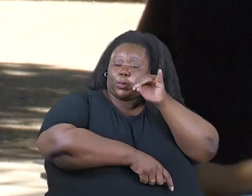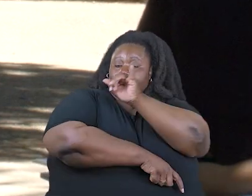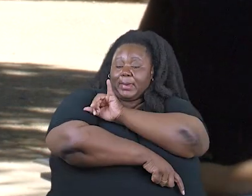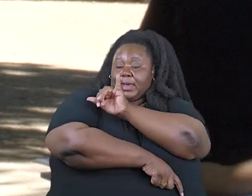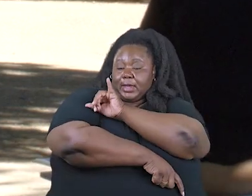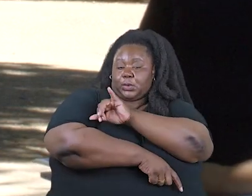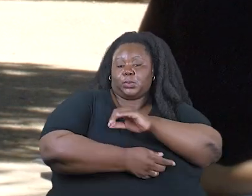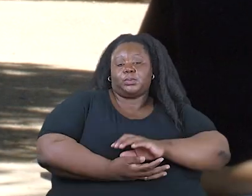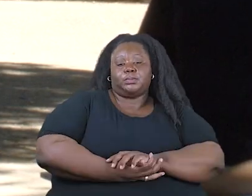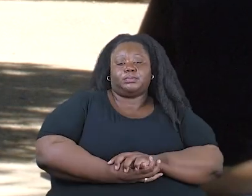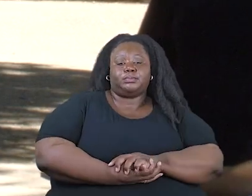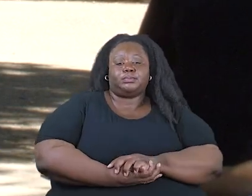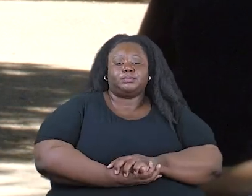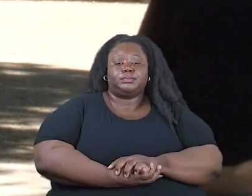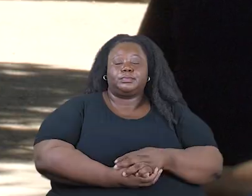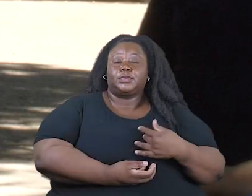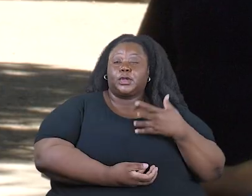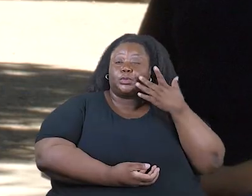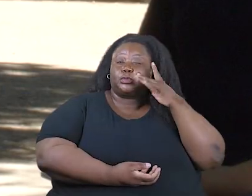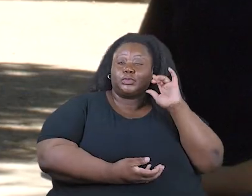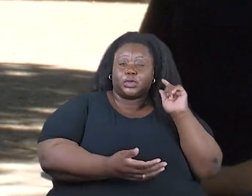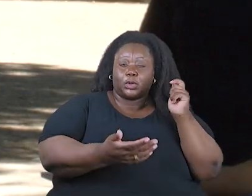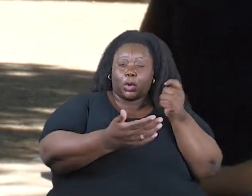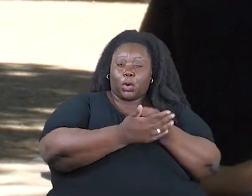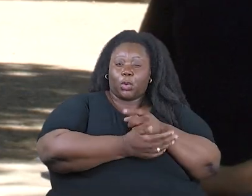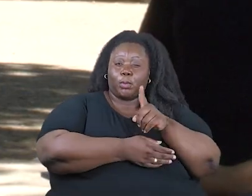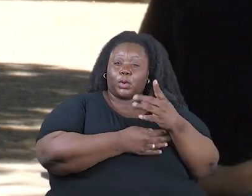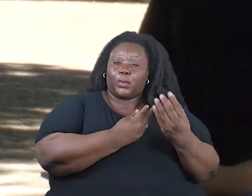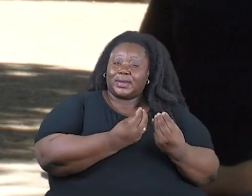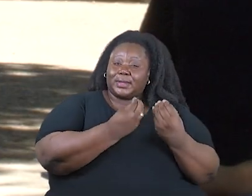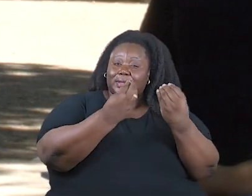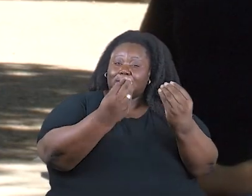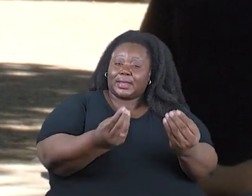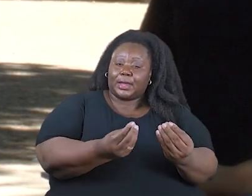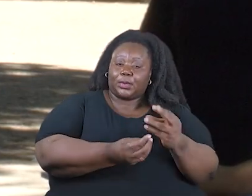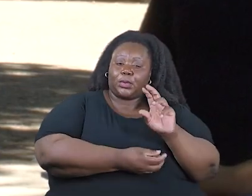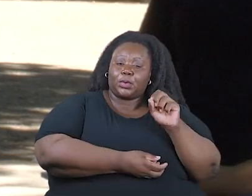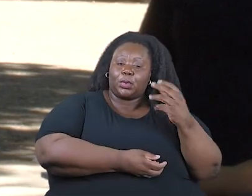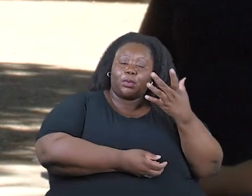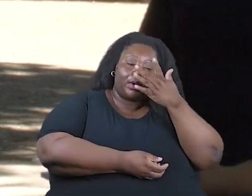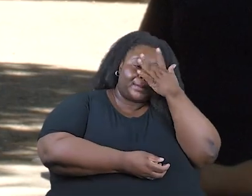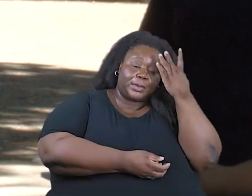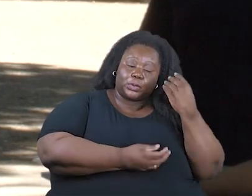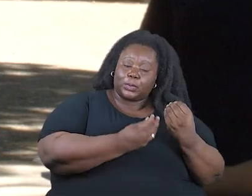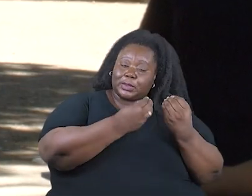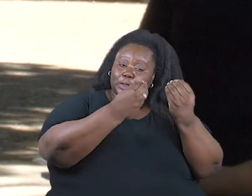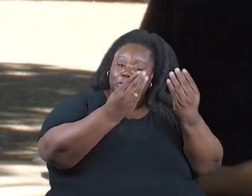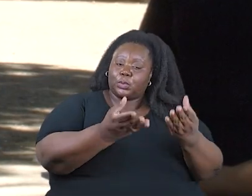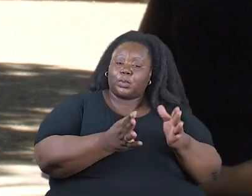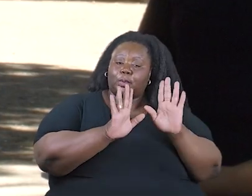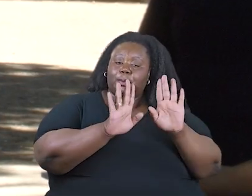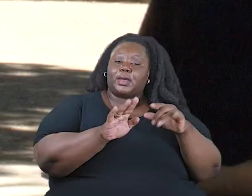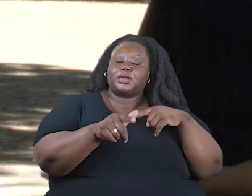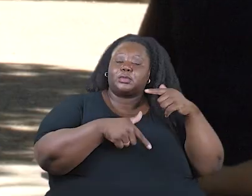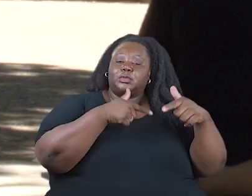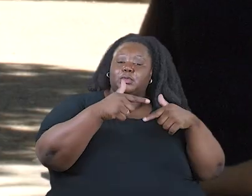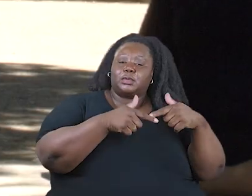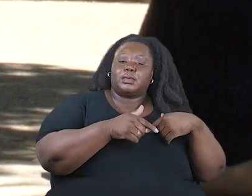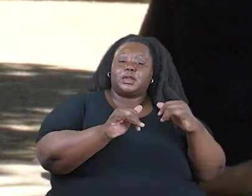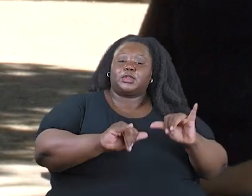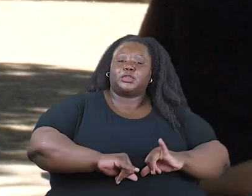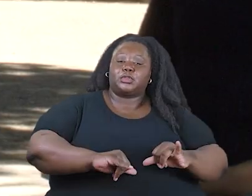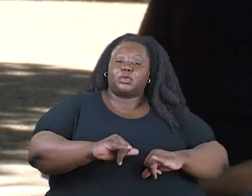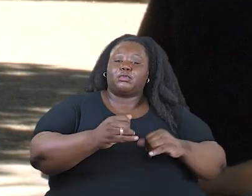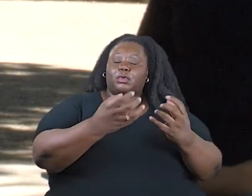Rio, eu não sei se o MAN comprou, ou se foi ele que doou, ou se foi alguém que doou. Mas esse trabalho sofreu